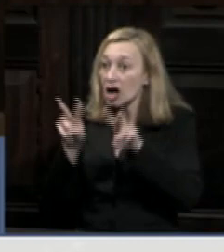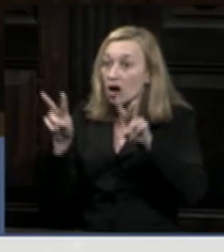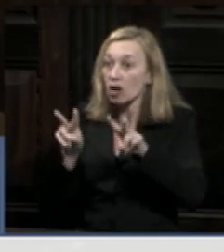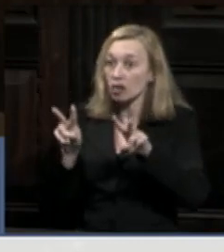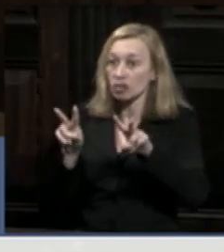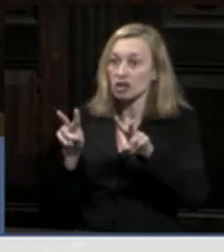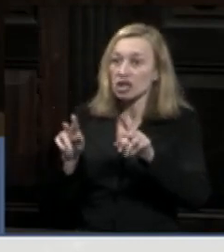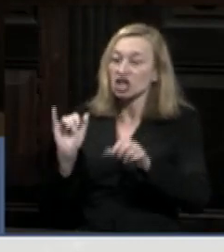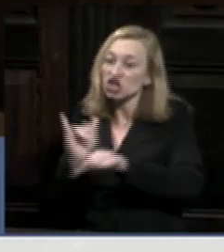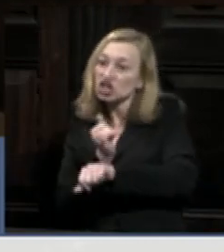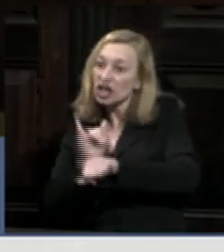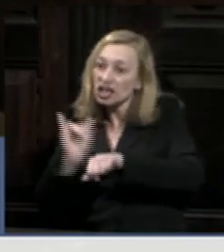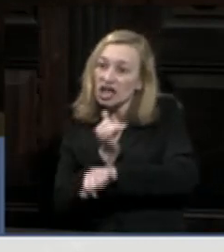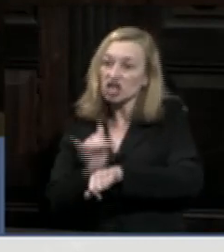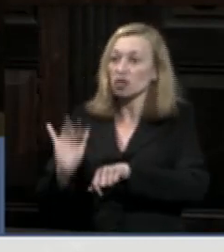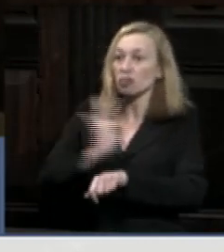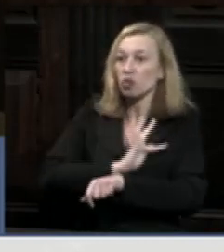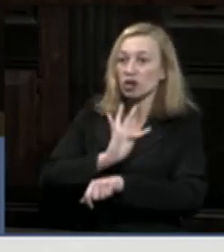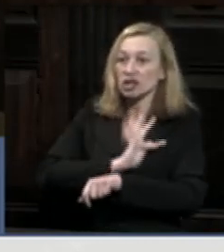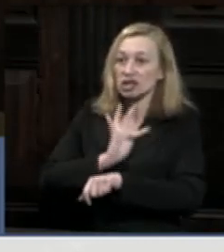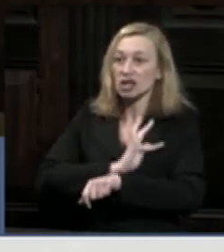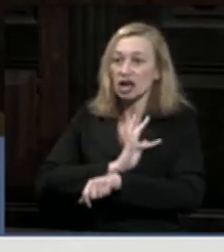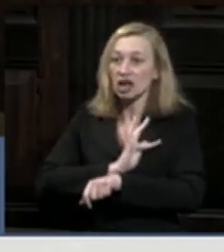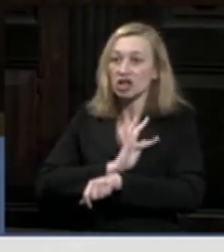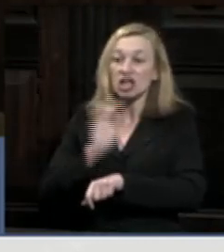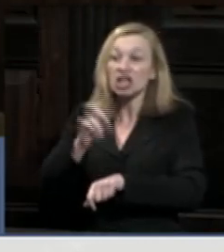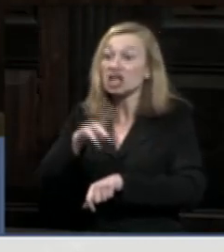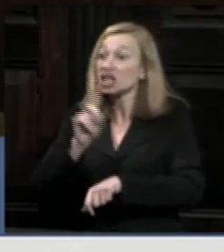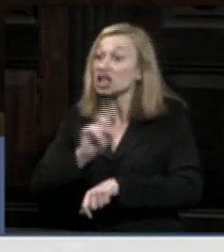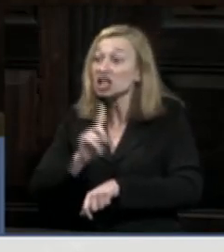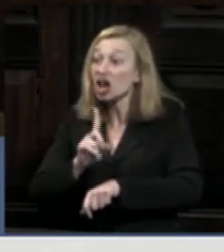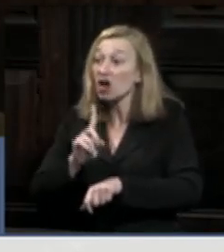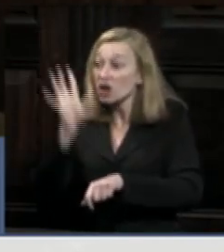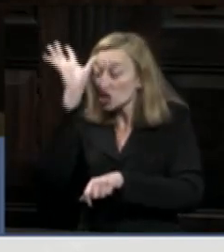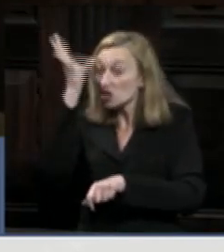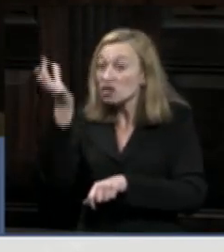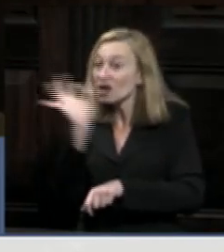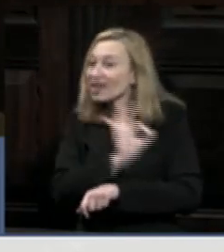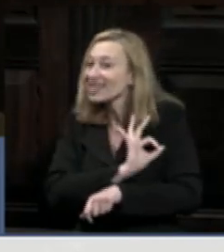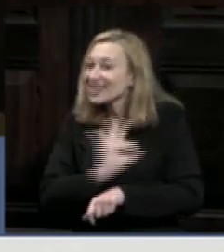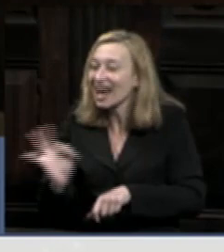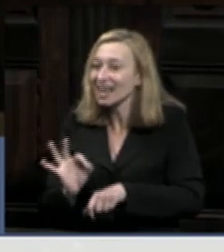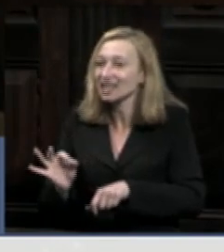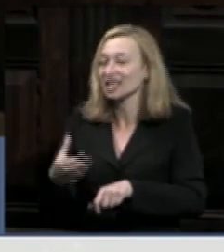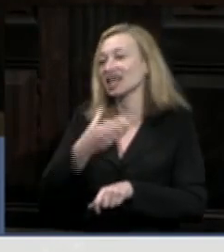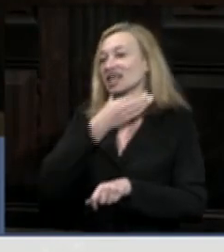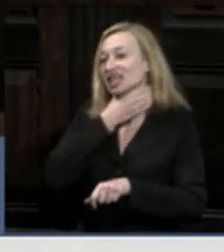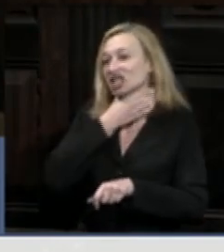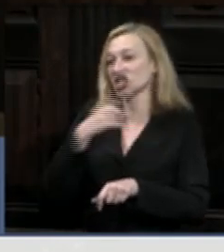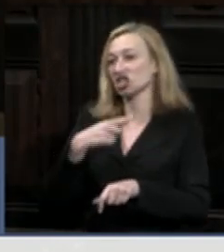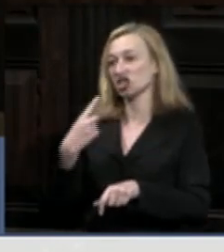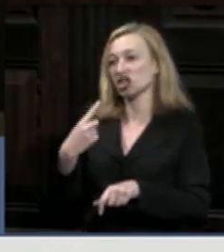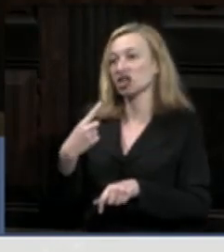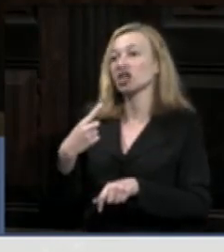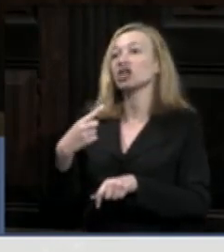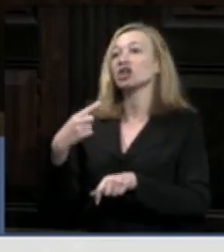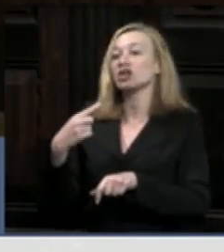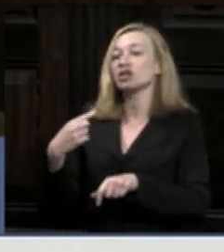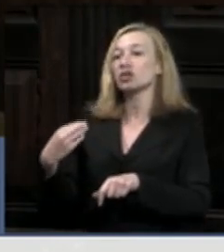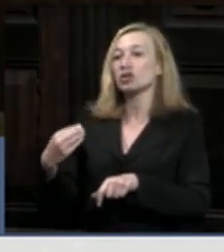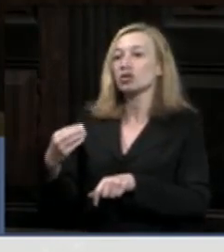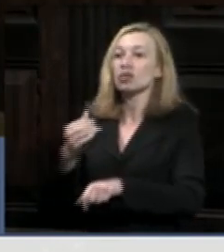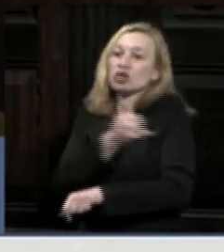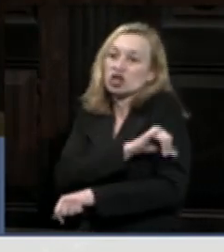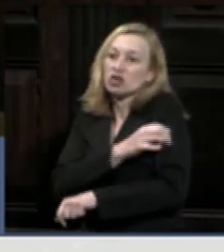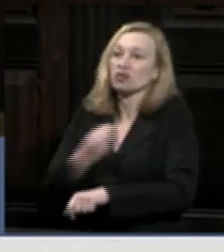estratégia policial que não solucionará o problema da crise de segurança que o rio vive é preciso